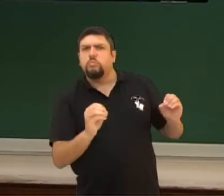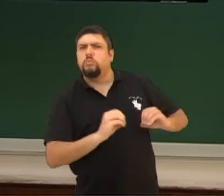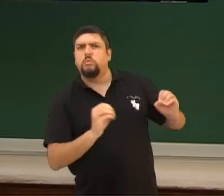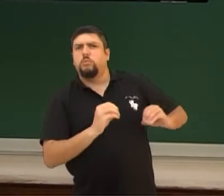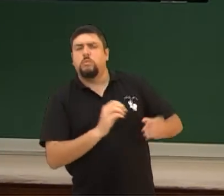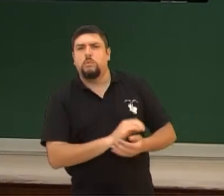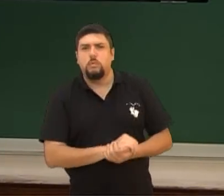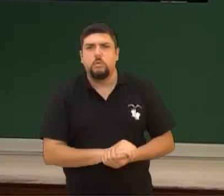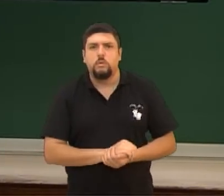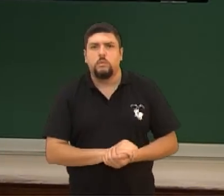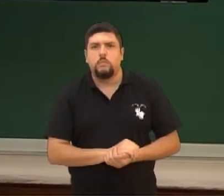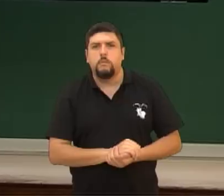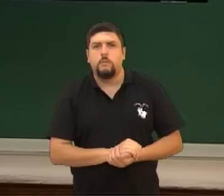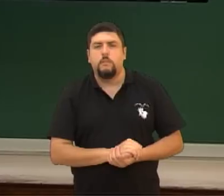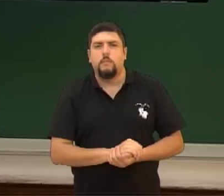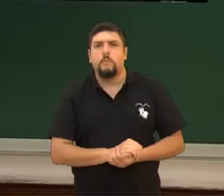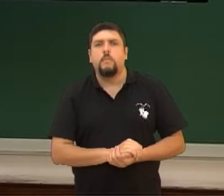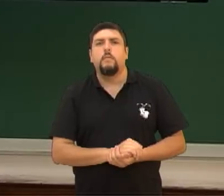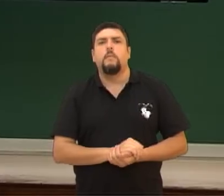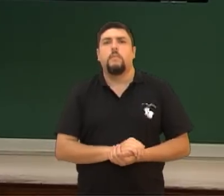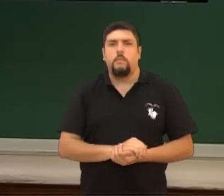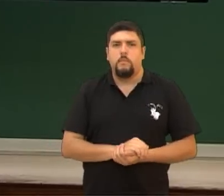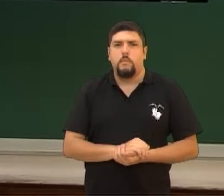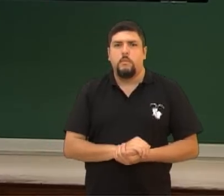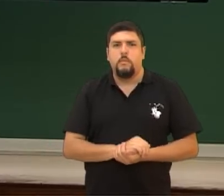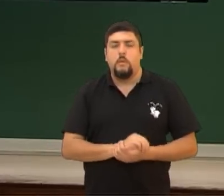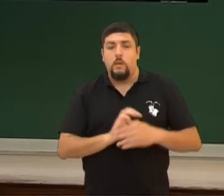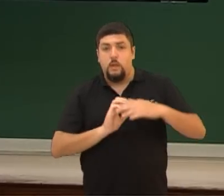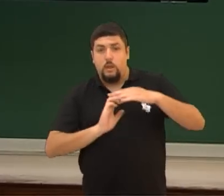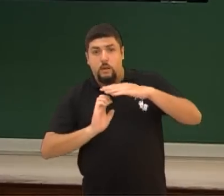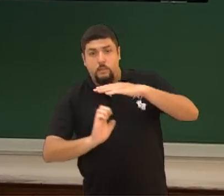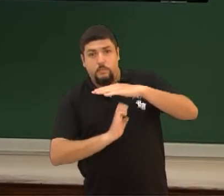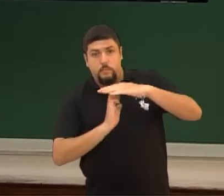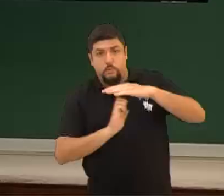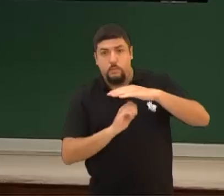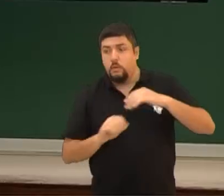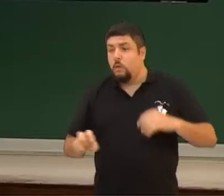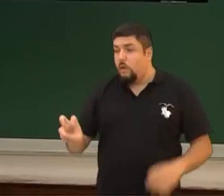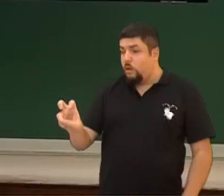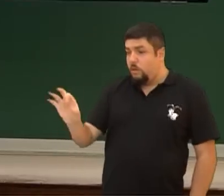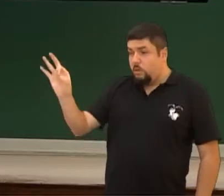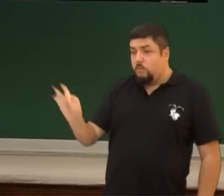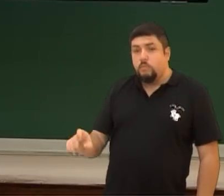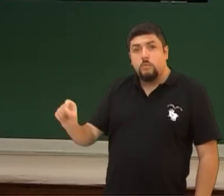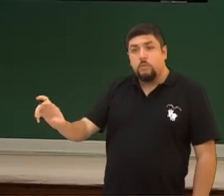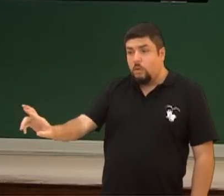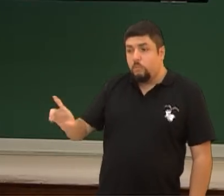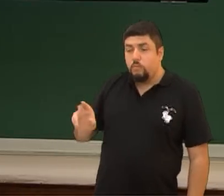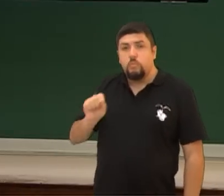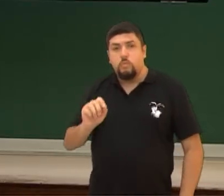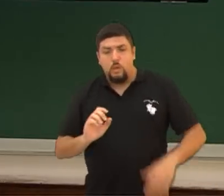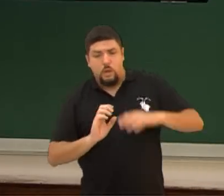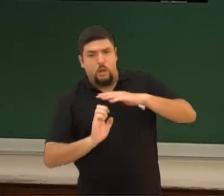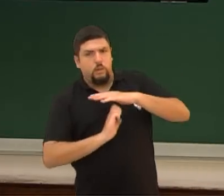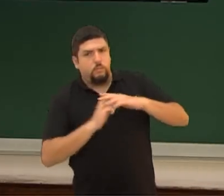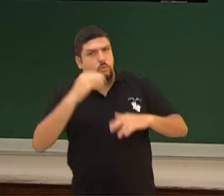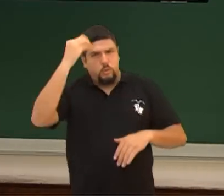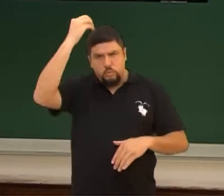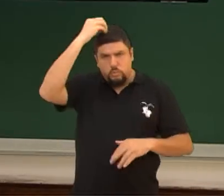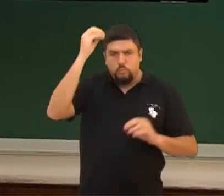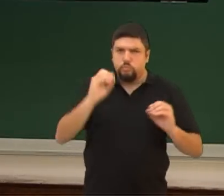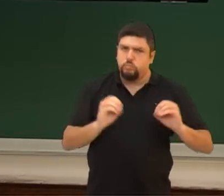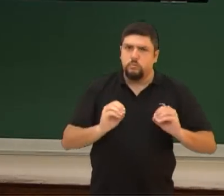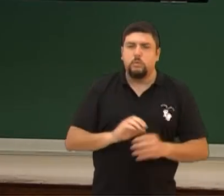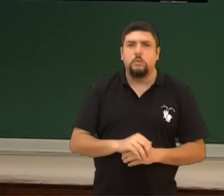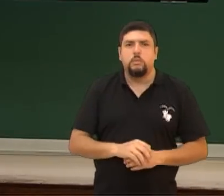crise. A companhia de abastecimento, 5% dos entrevistados considerou que ela não tem nenhuma culpa. E